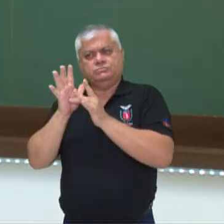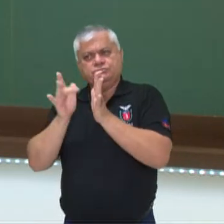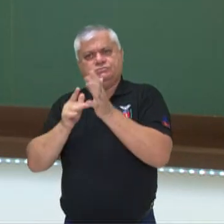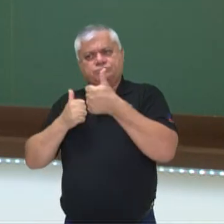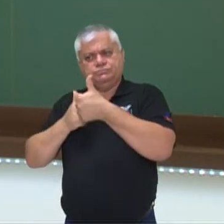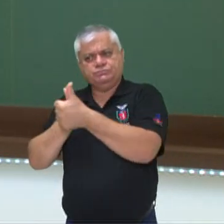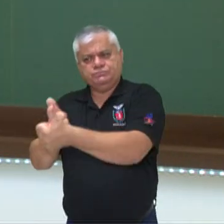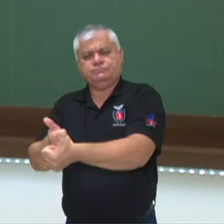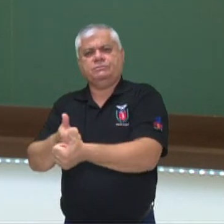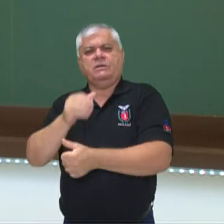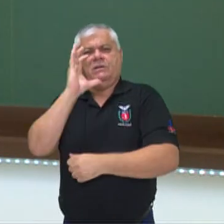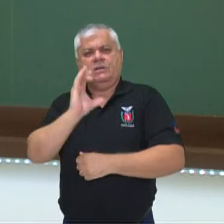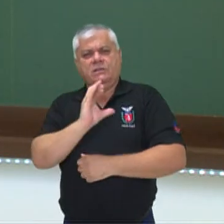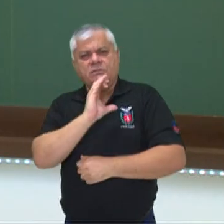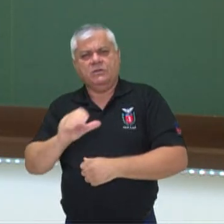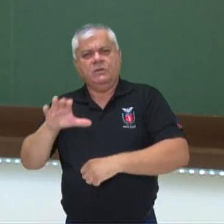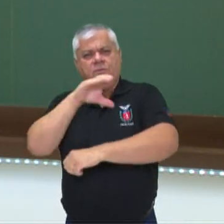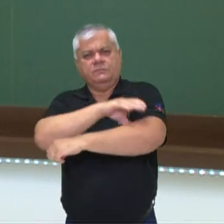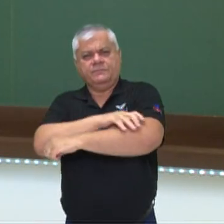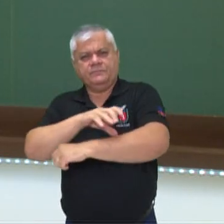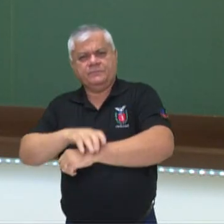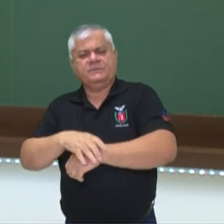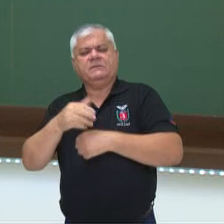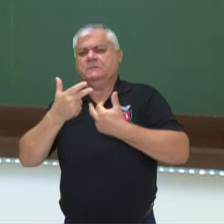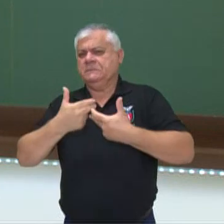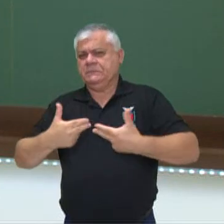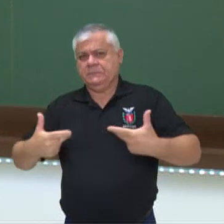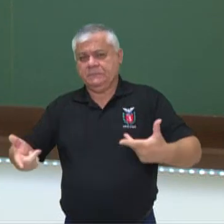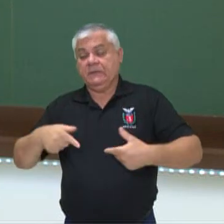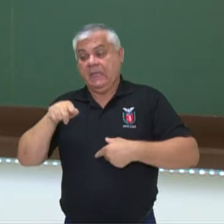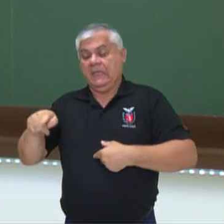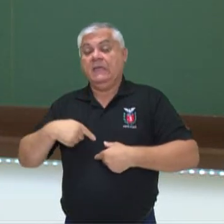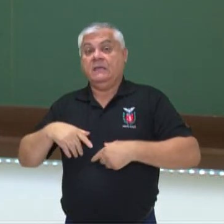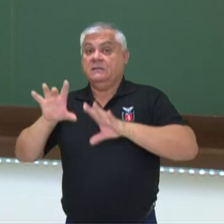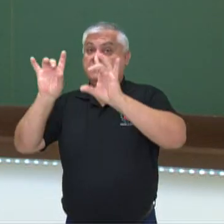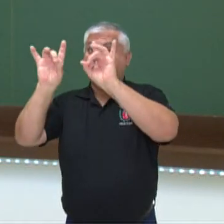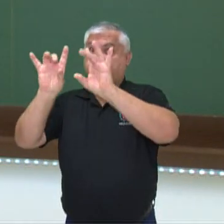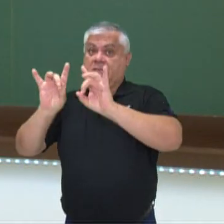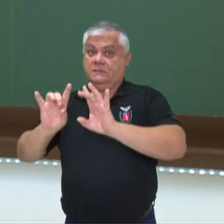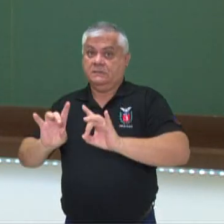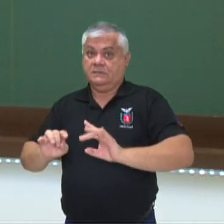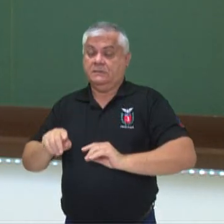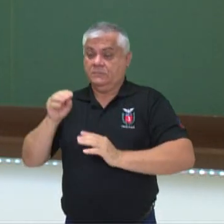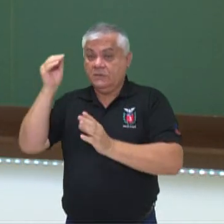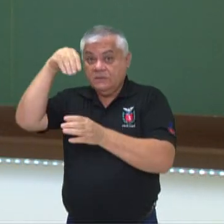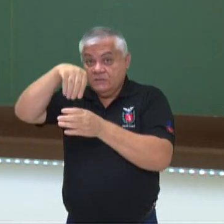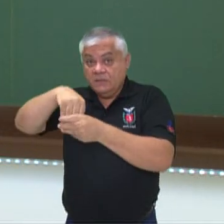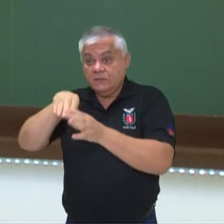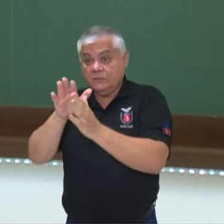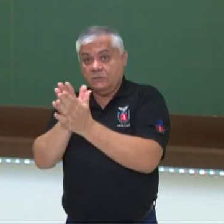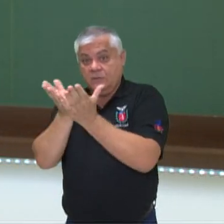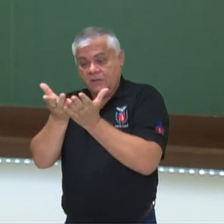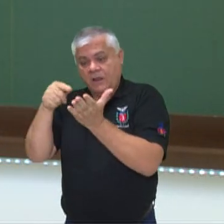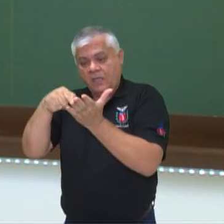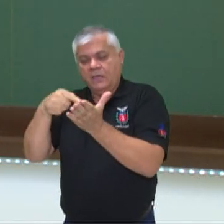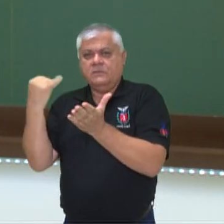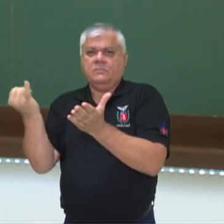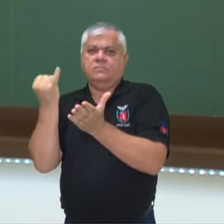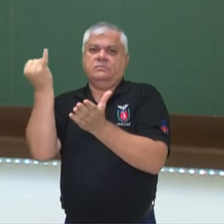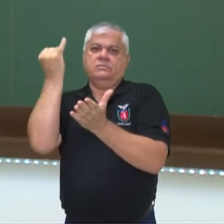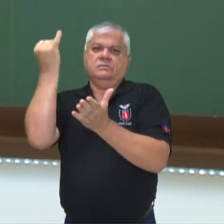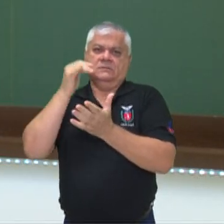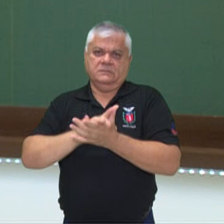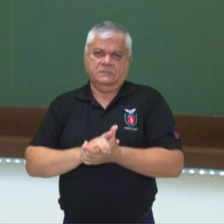católico, evangélico, protestante, ela é considerada sagrada, porque ali estão os ensinamentos que eles consideram mais